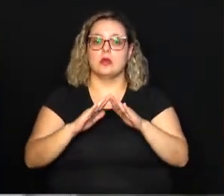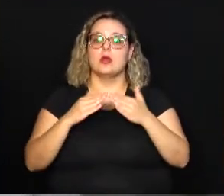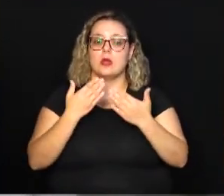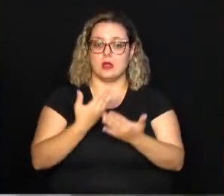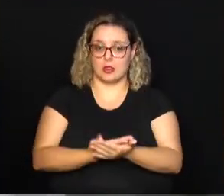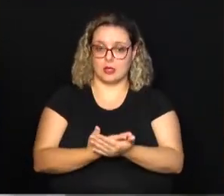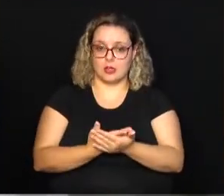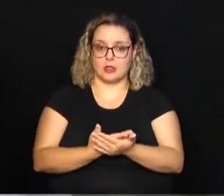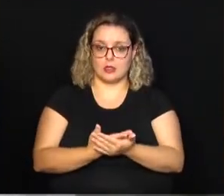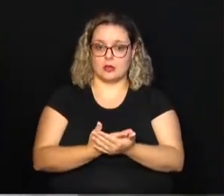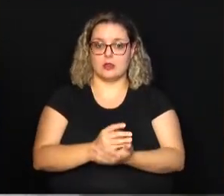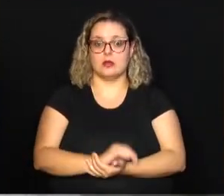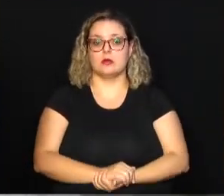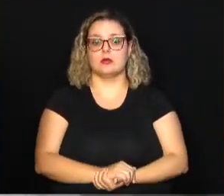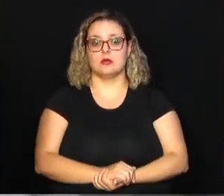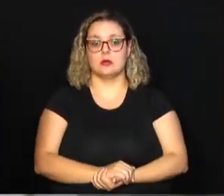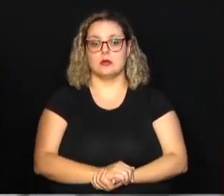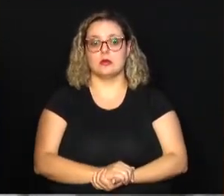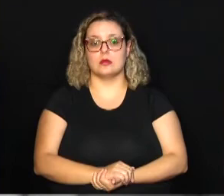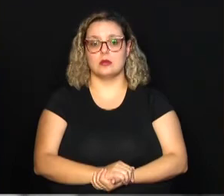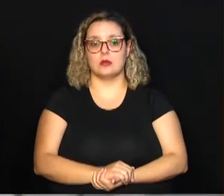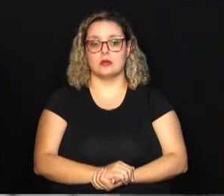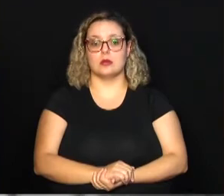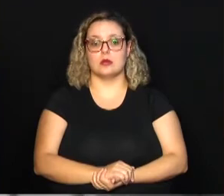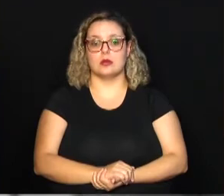senhor encaminhe para que